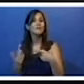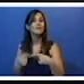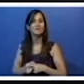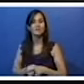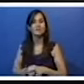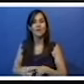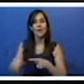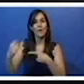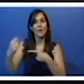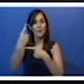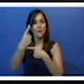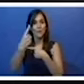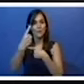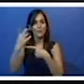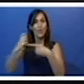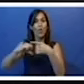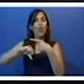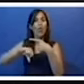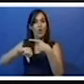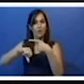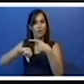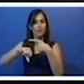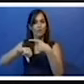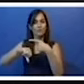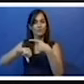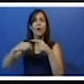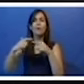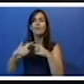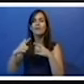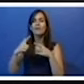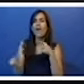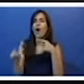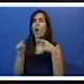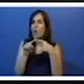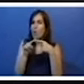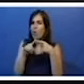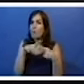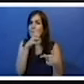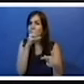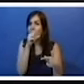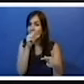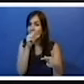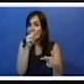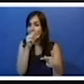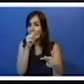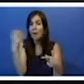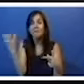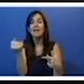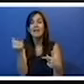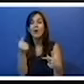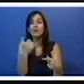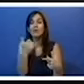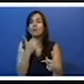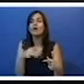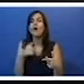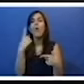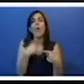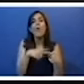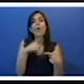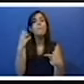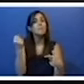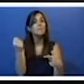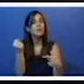um um nono uma parte de 9 tranquilo pessoal